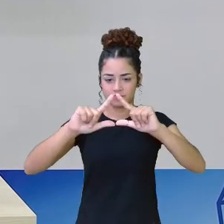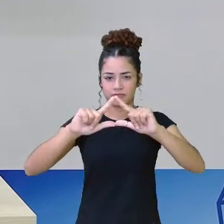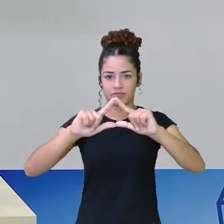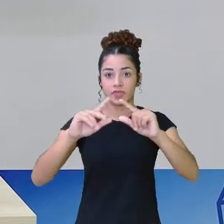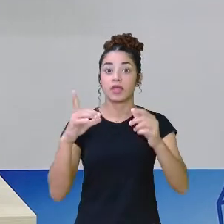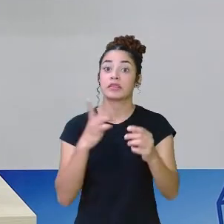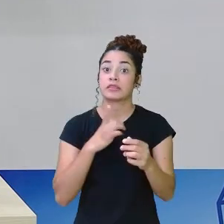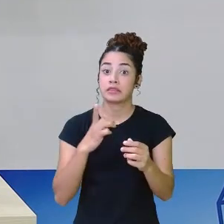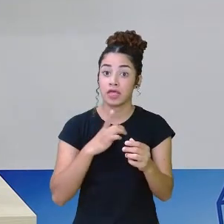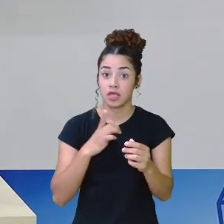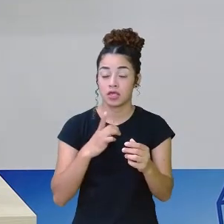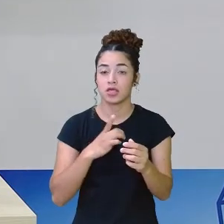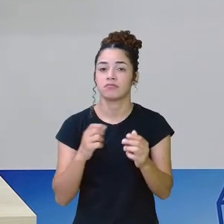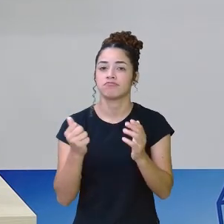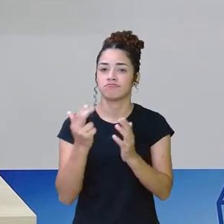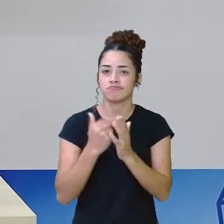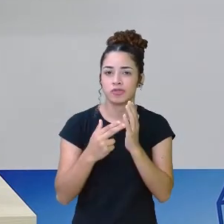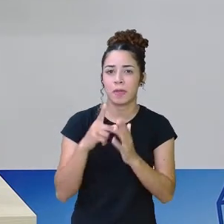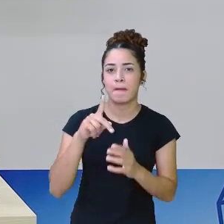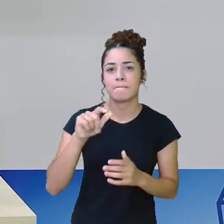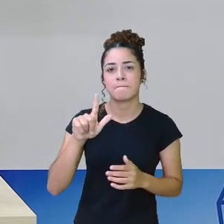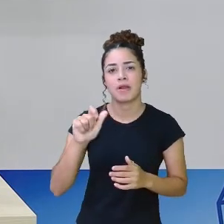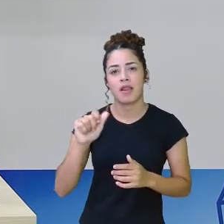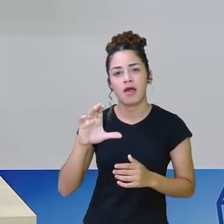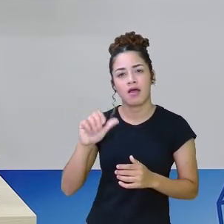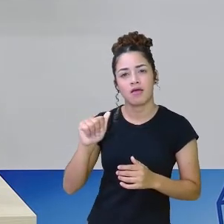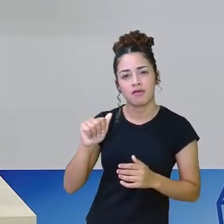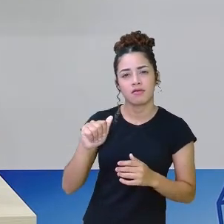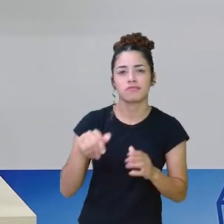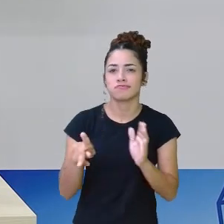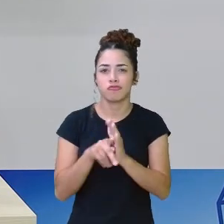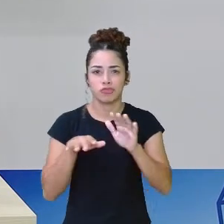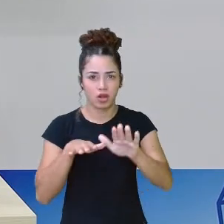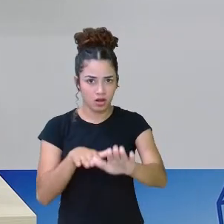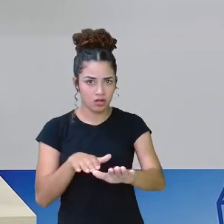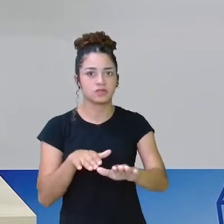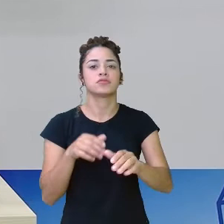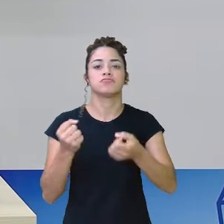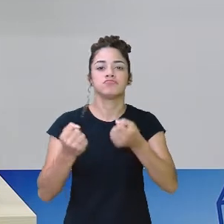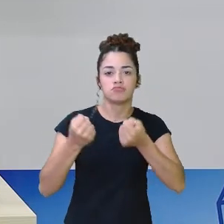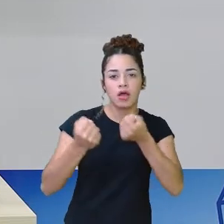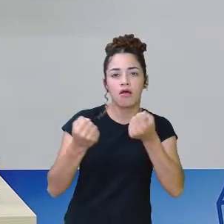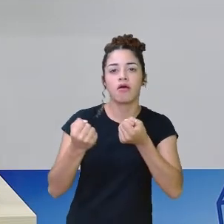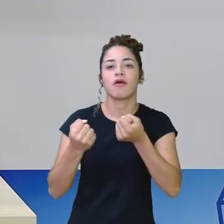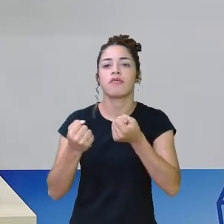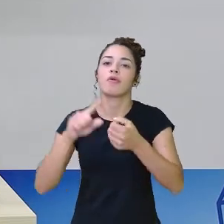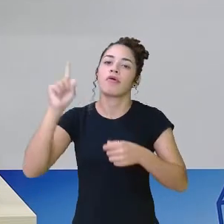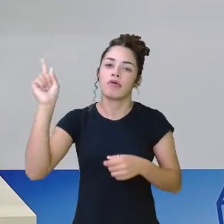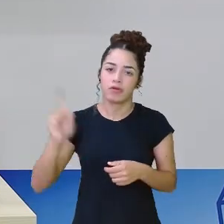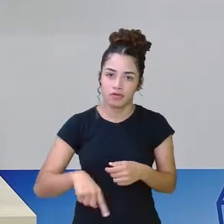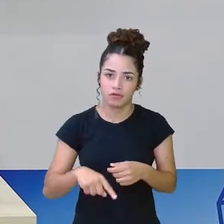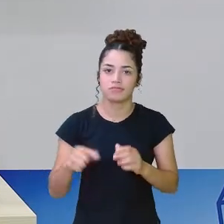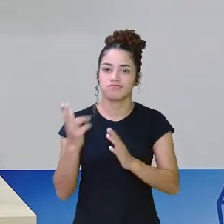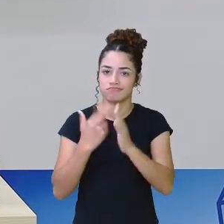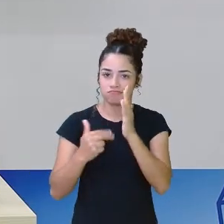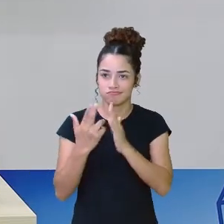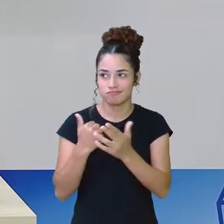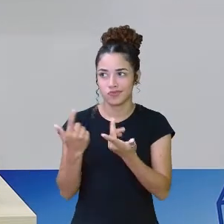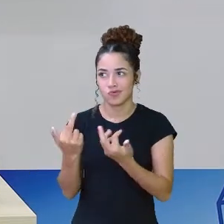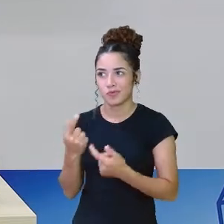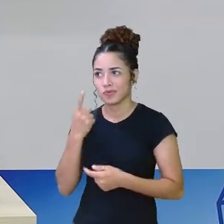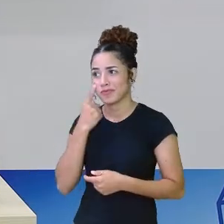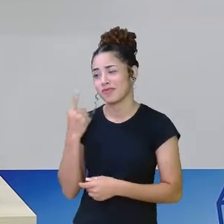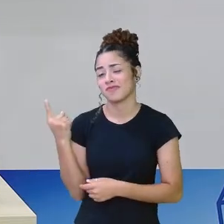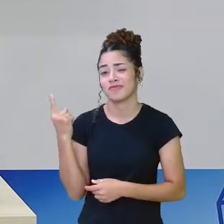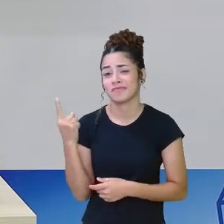Existem placas de trânsito que são claramente figuras poligonais. Olha, eu